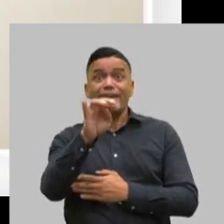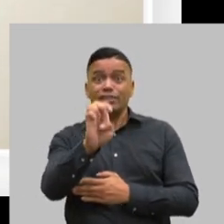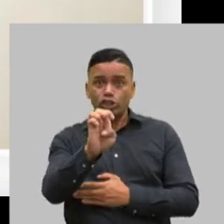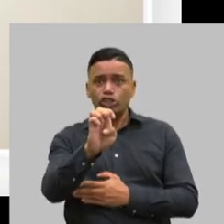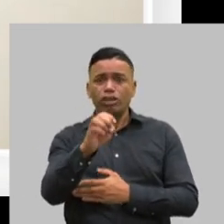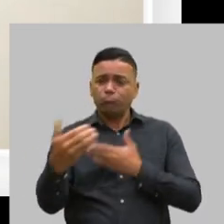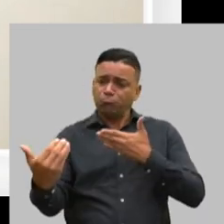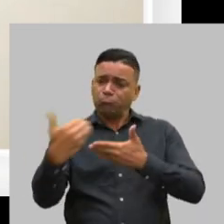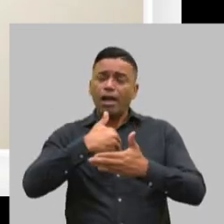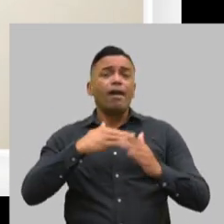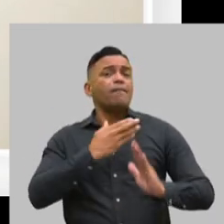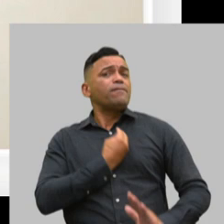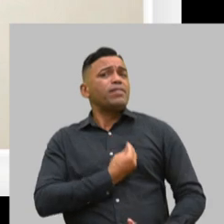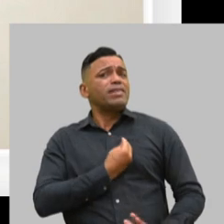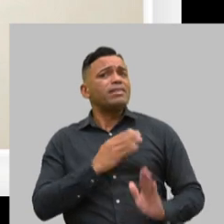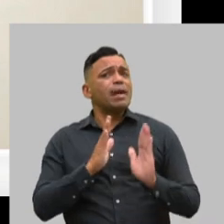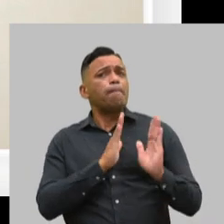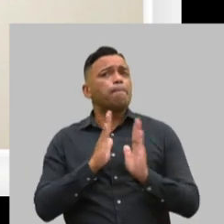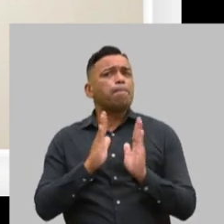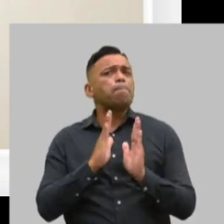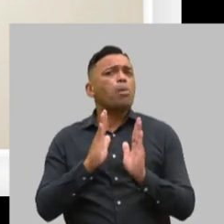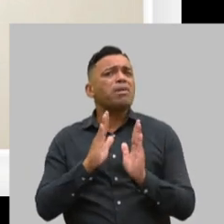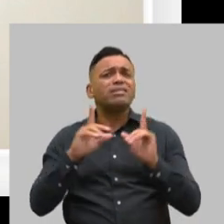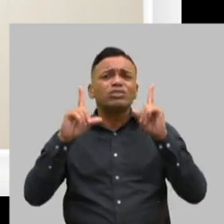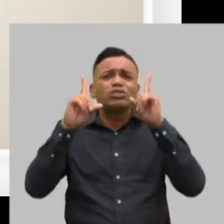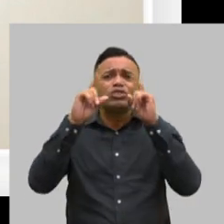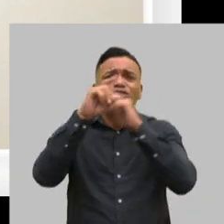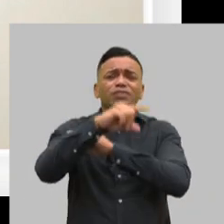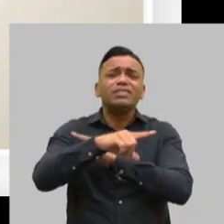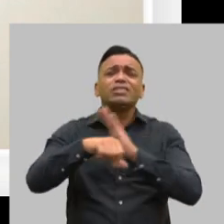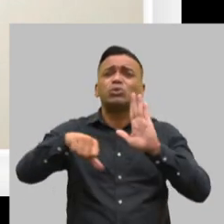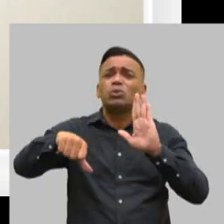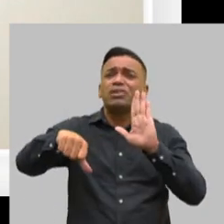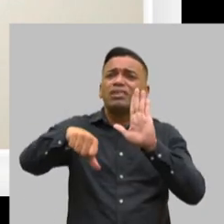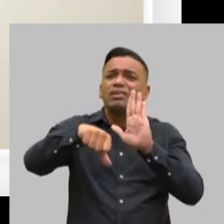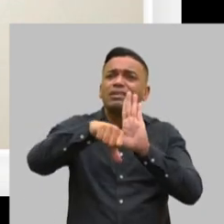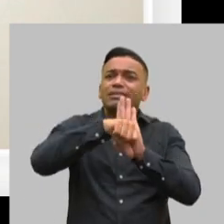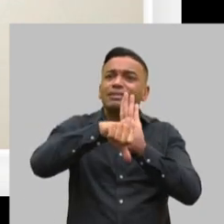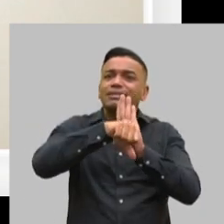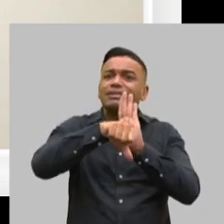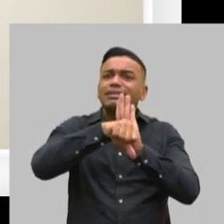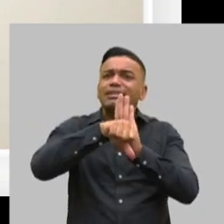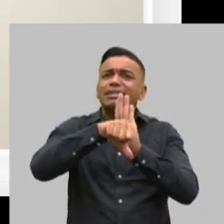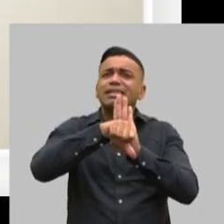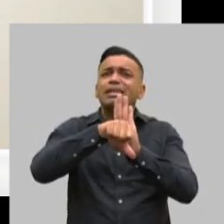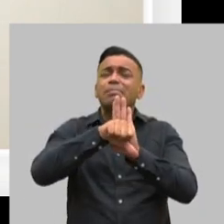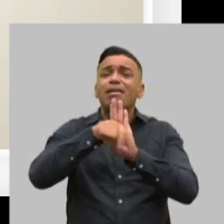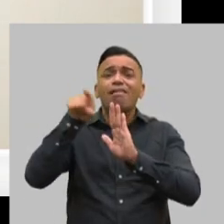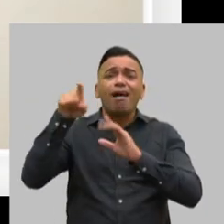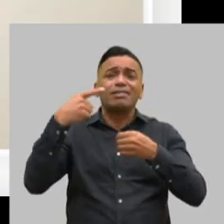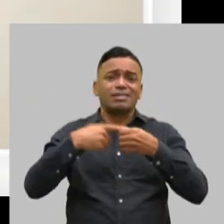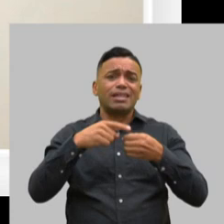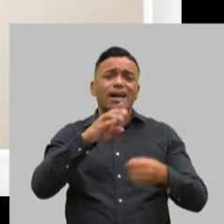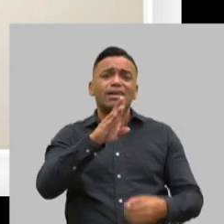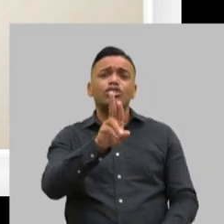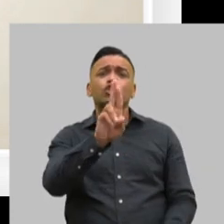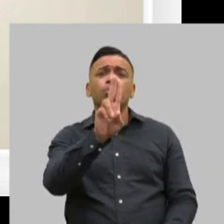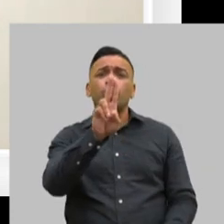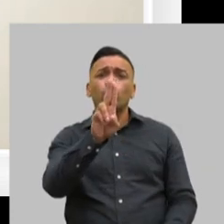mais difícil, né? O momento do crime, que aconteceu o crime em Brumadinho. E ele